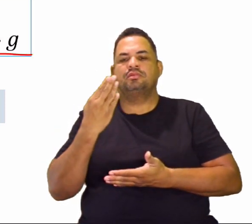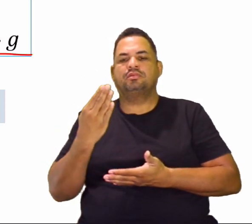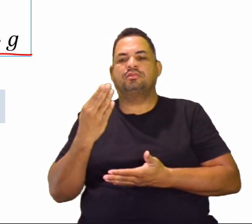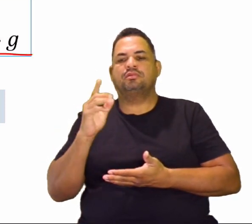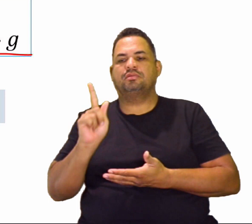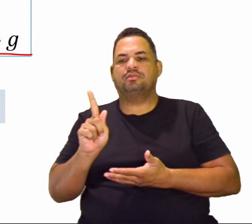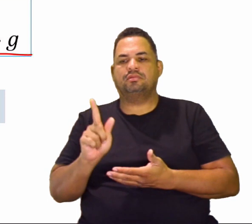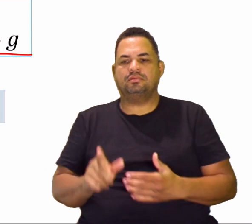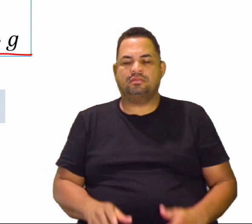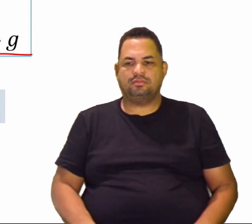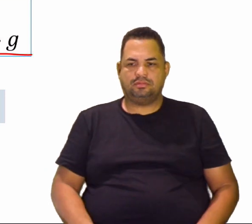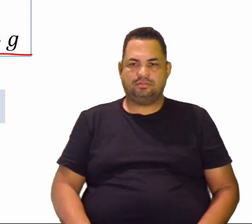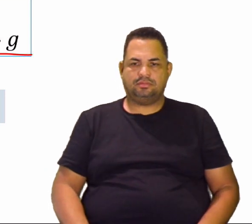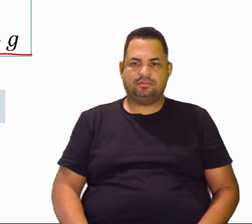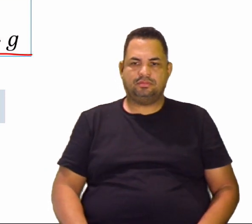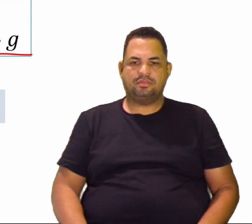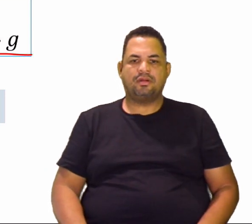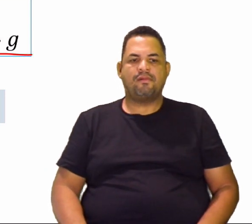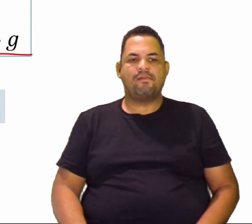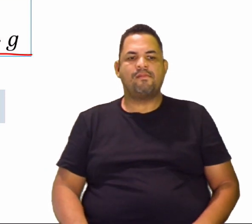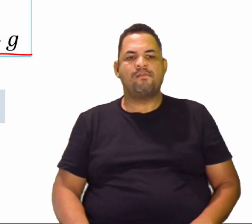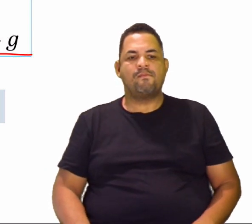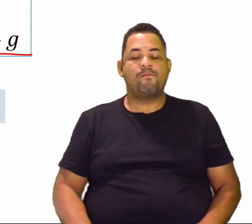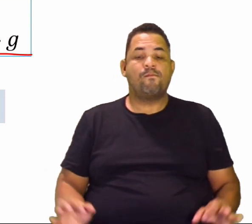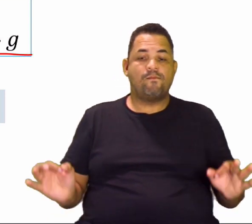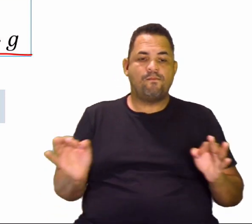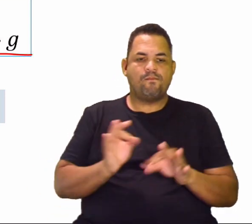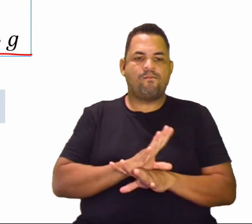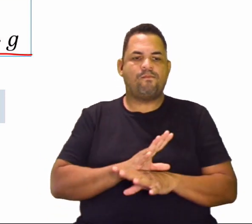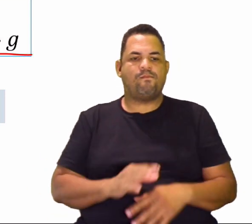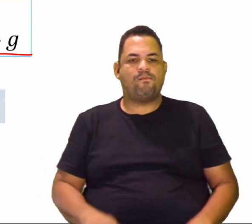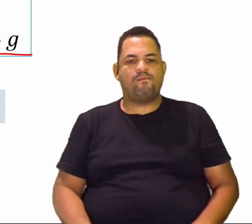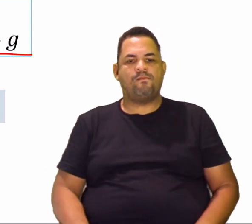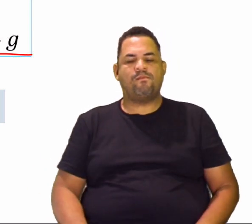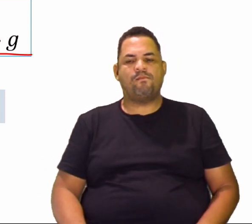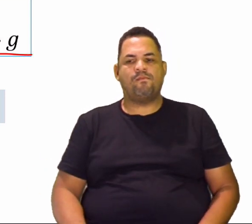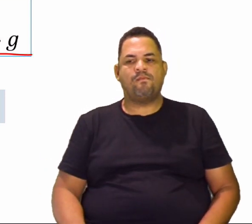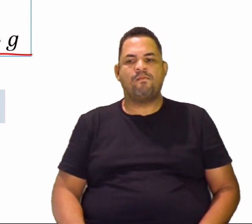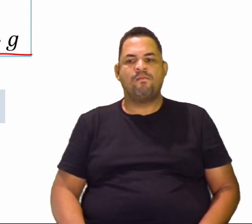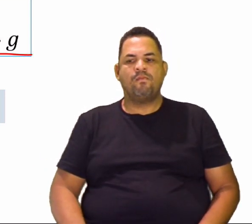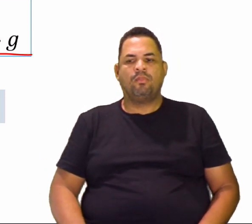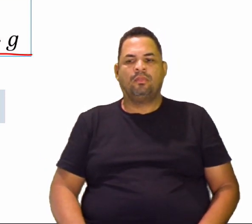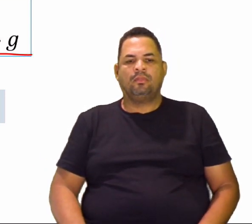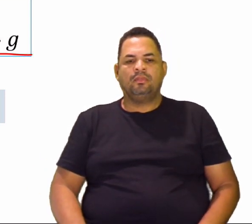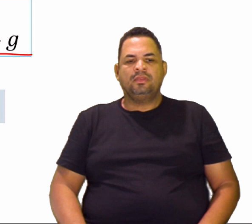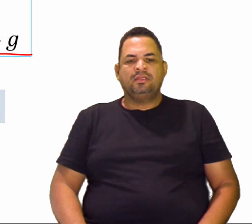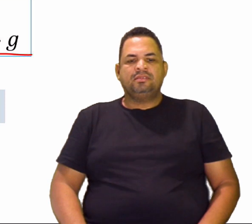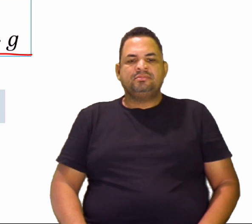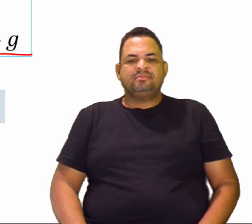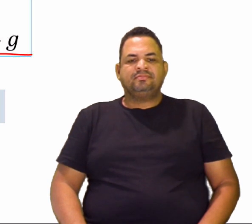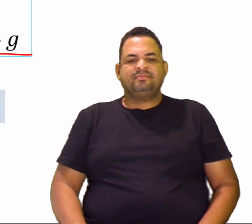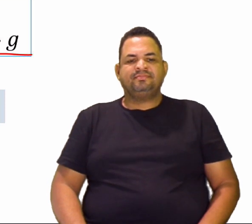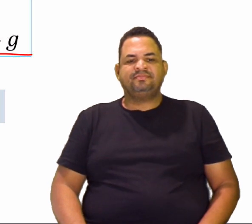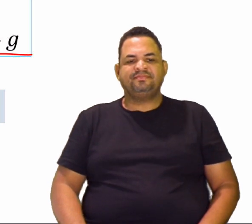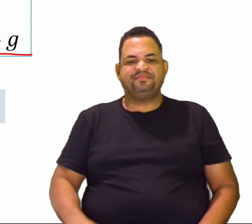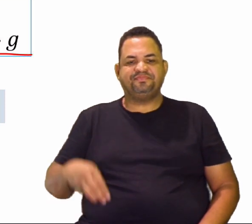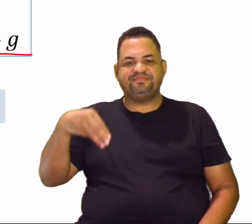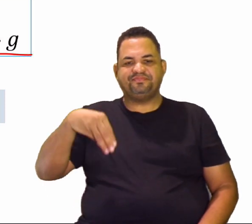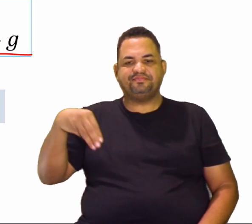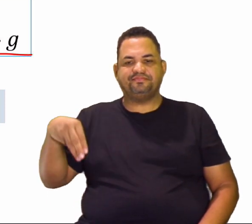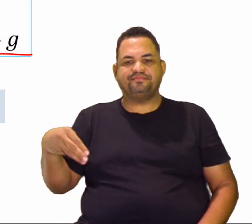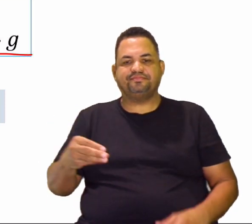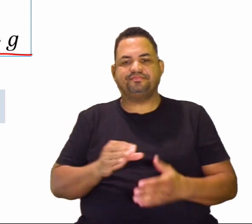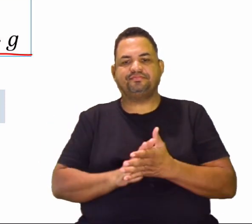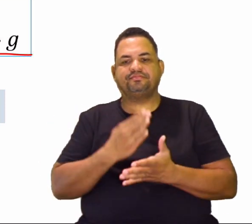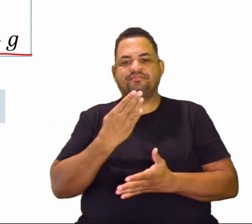corresponde a 44 gramas. Se 1 mol de CO2 corresponde a 44 gramas,